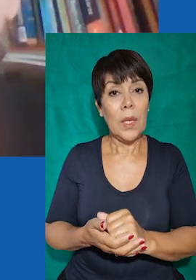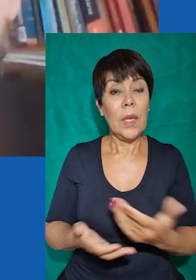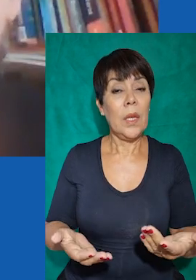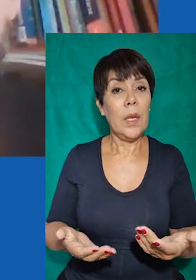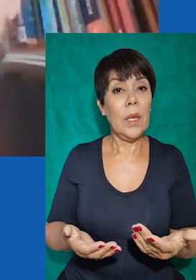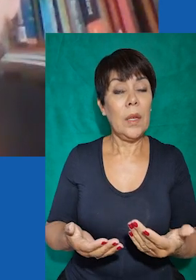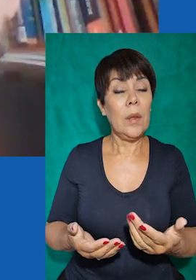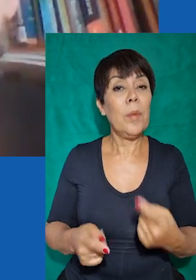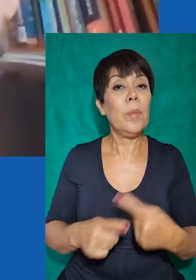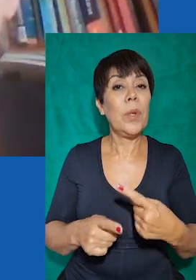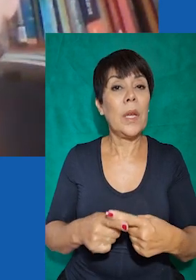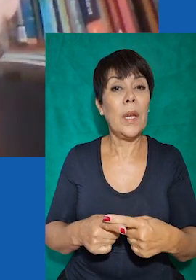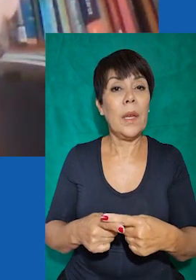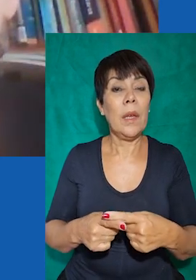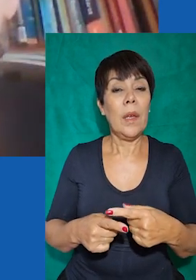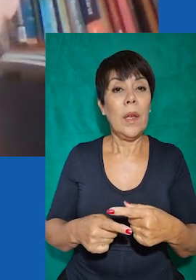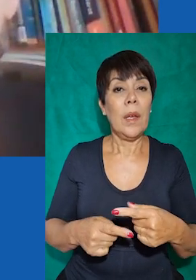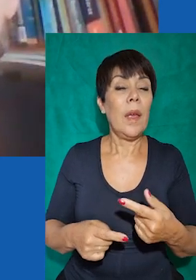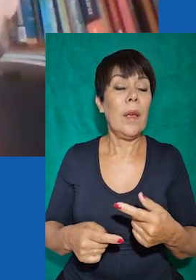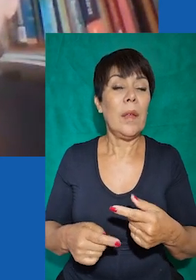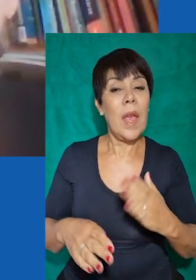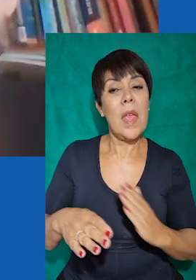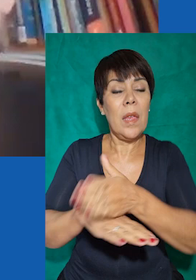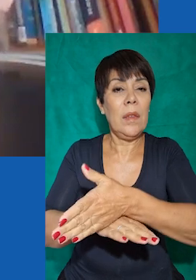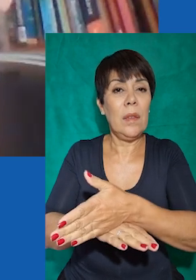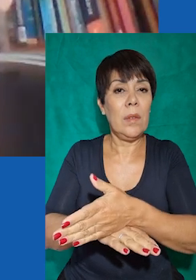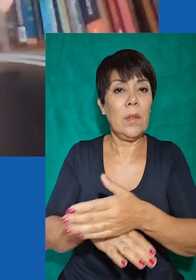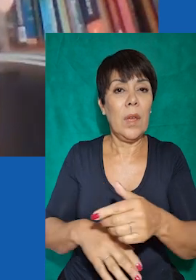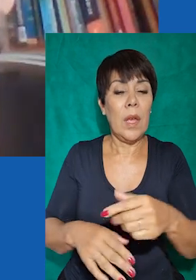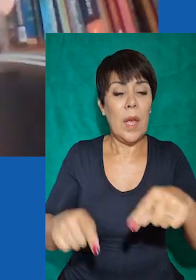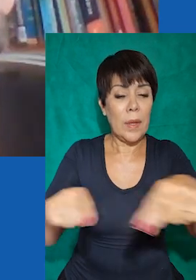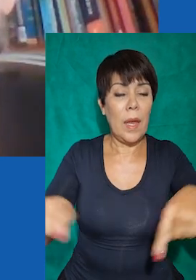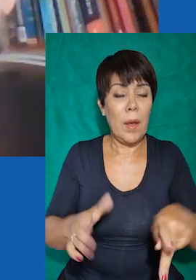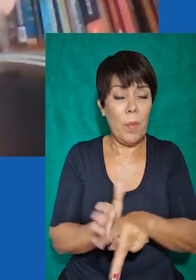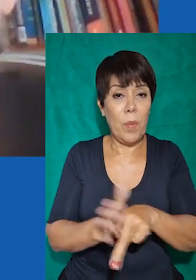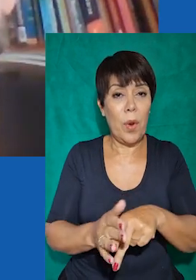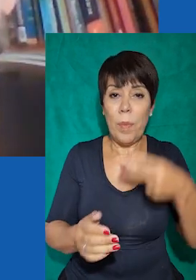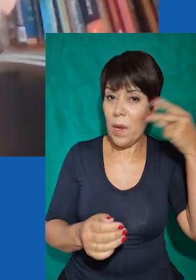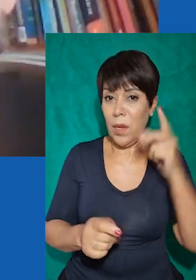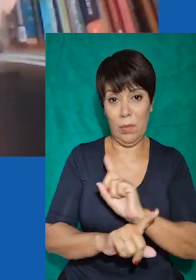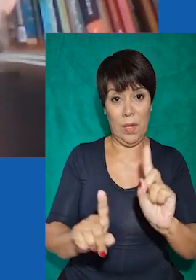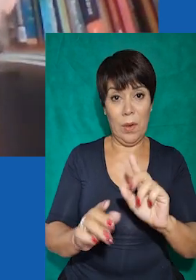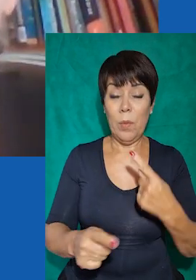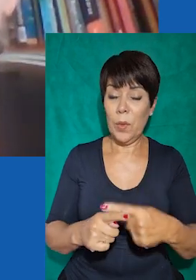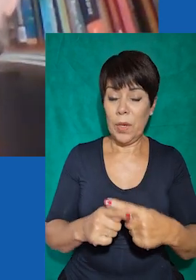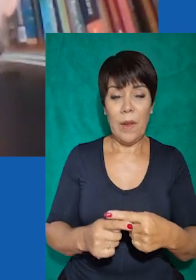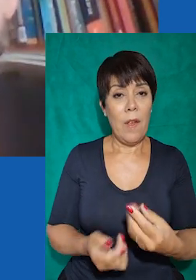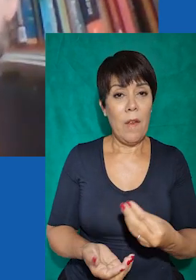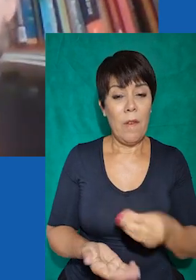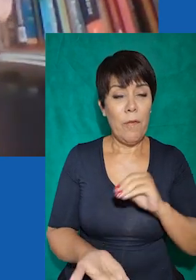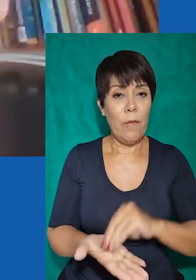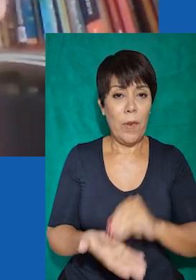que elas não estão invadindo terras indígenas, simplesmente porque o CIGEF não tem mais esses dados,